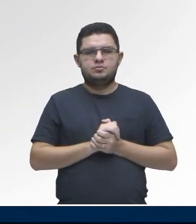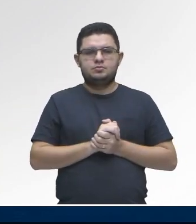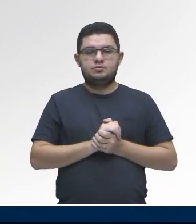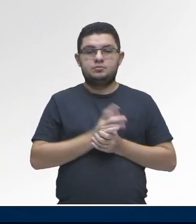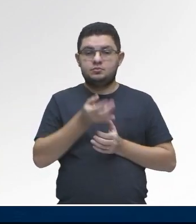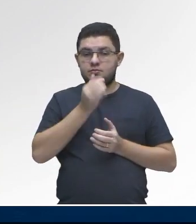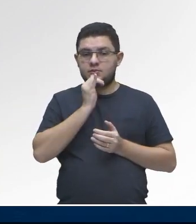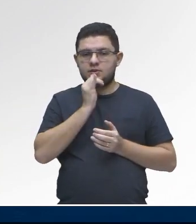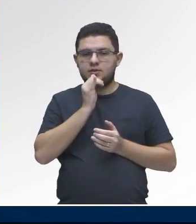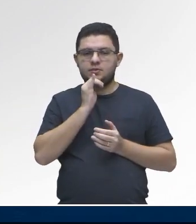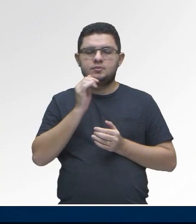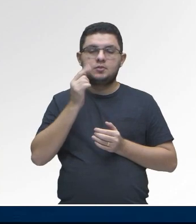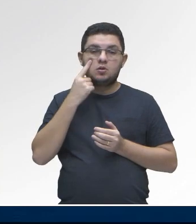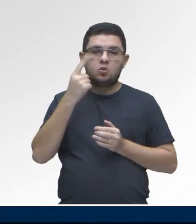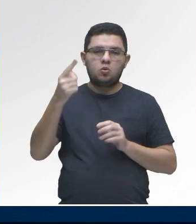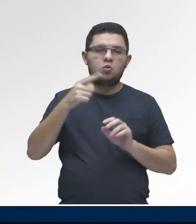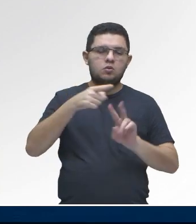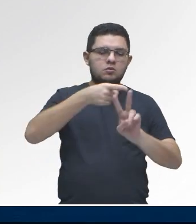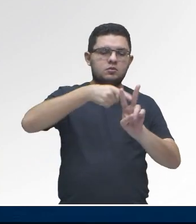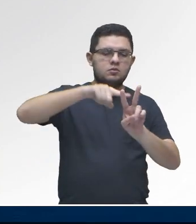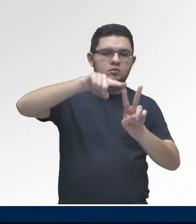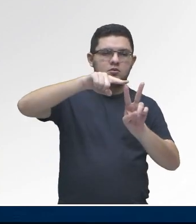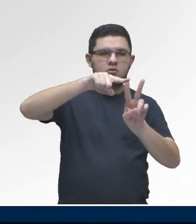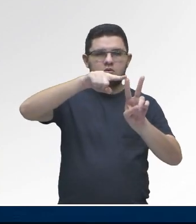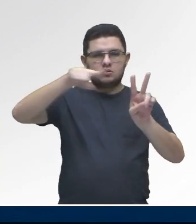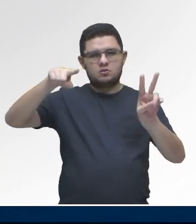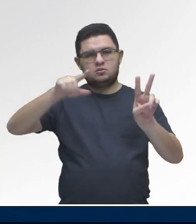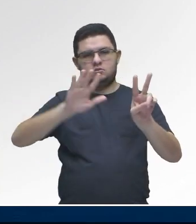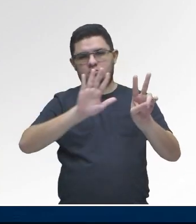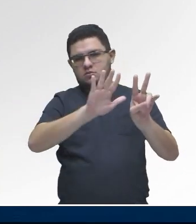separou as raízes,